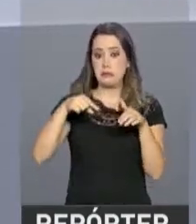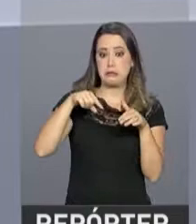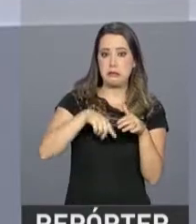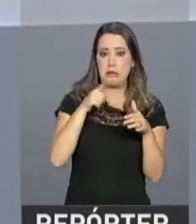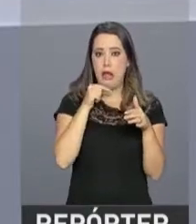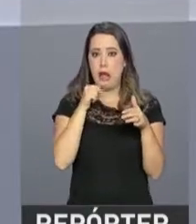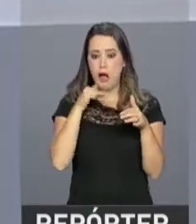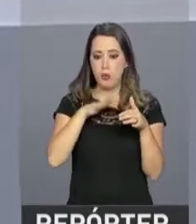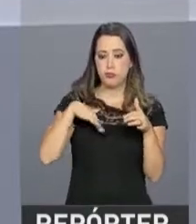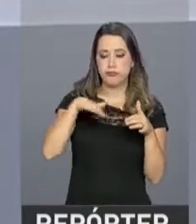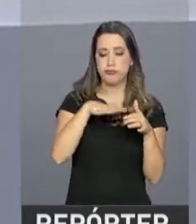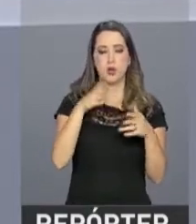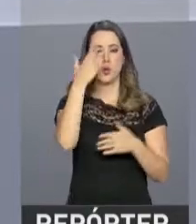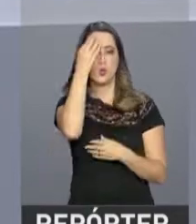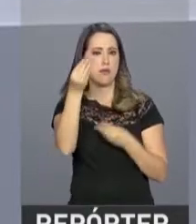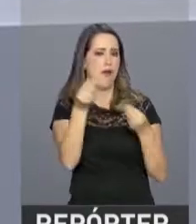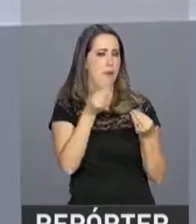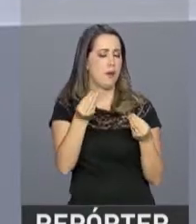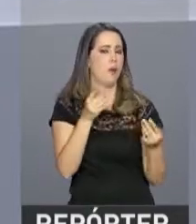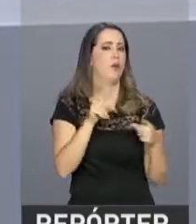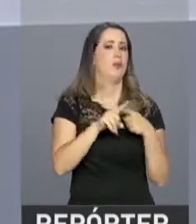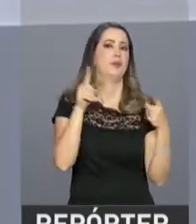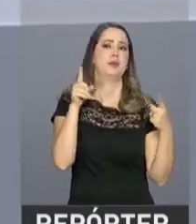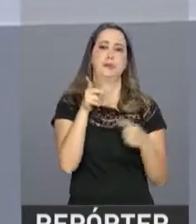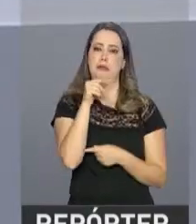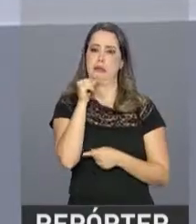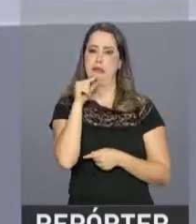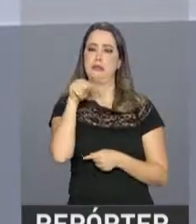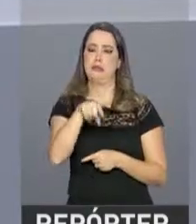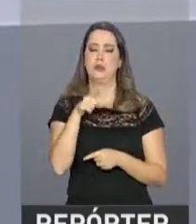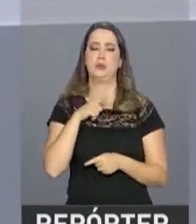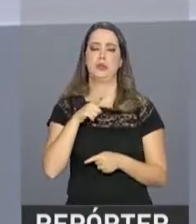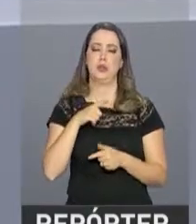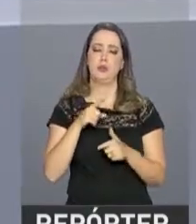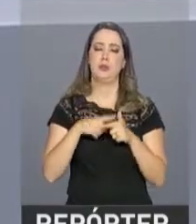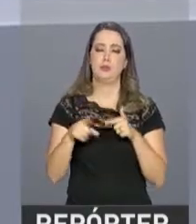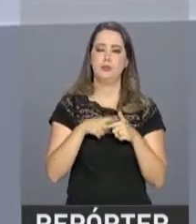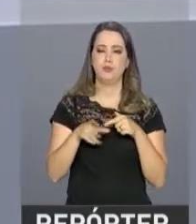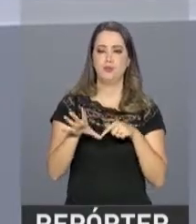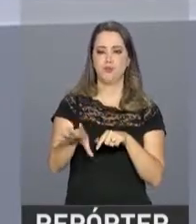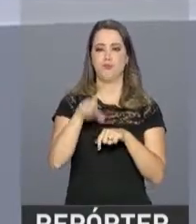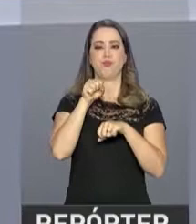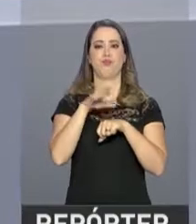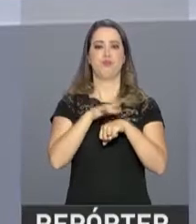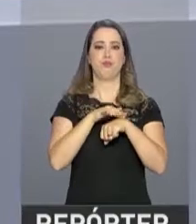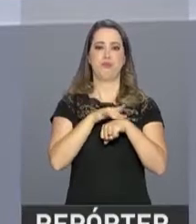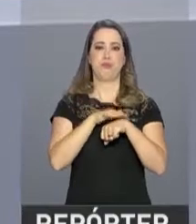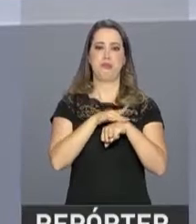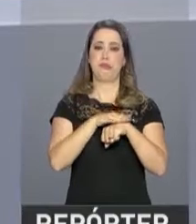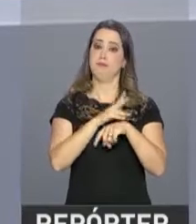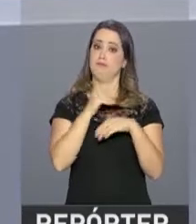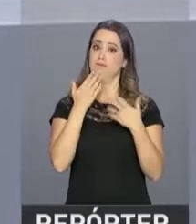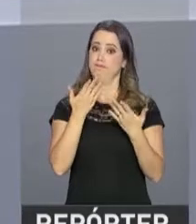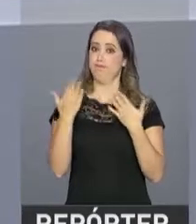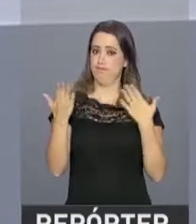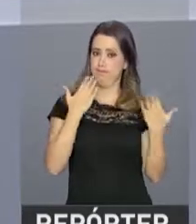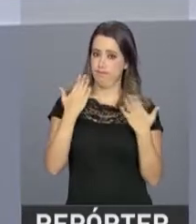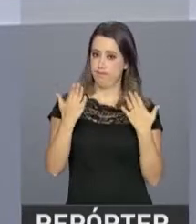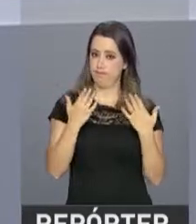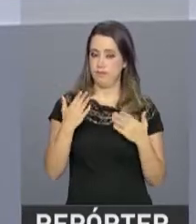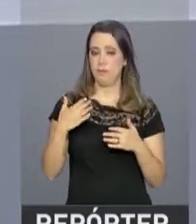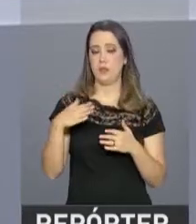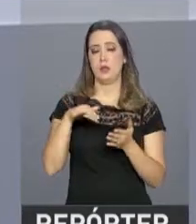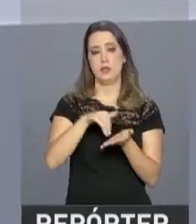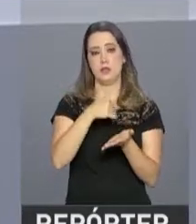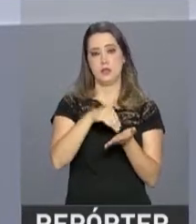contaminação foi por meio do lençol freático ou pela água fornecida pela rede de abastecimento. O balanço mais recente, divulgado pela